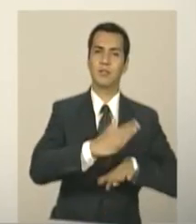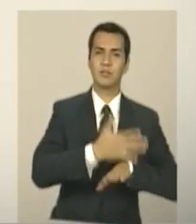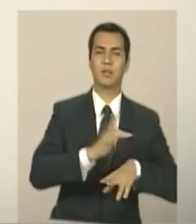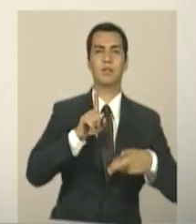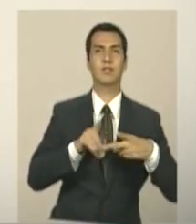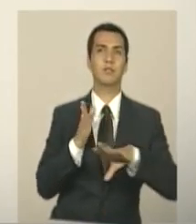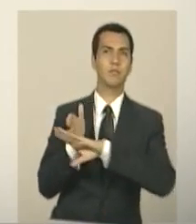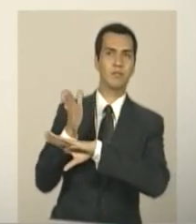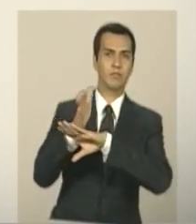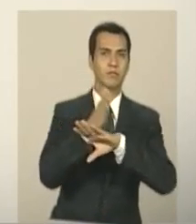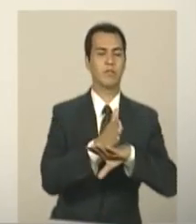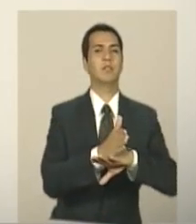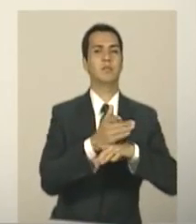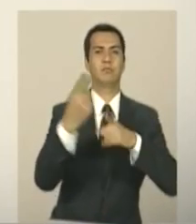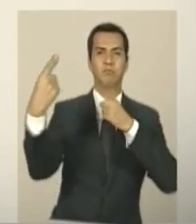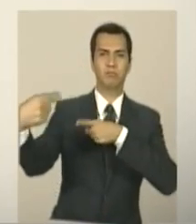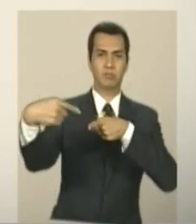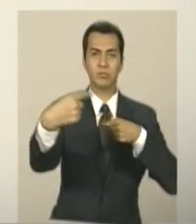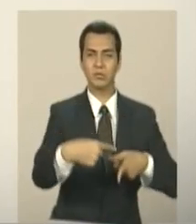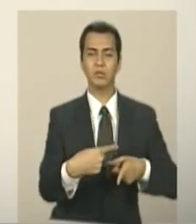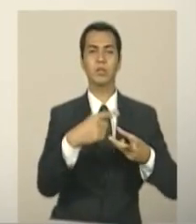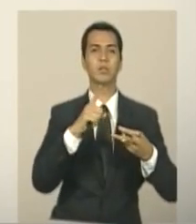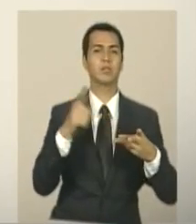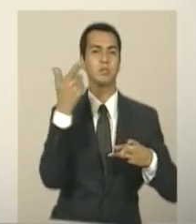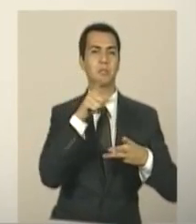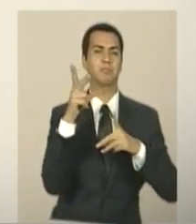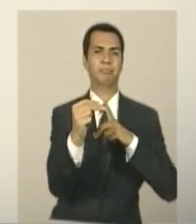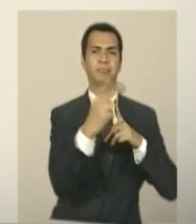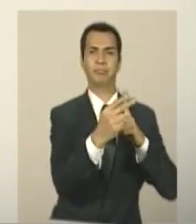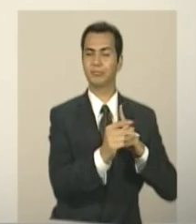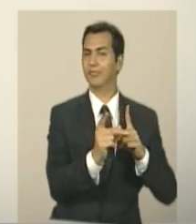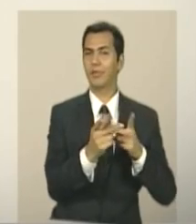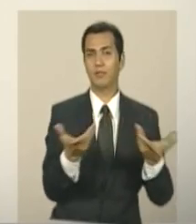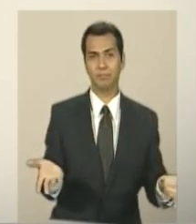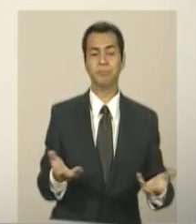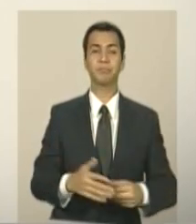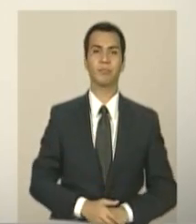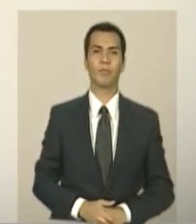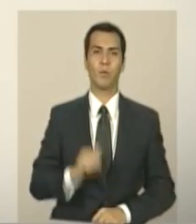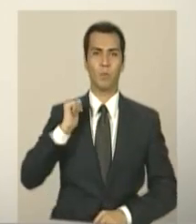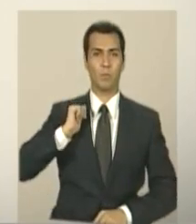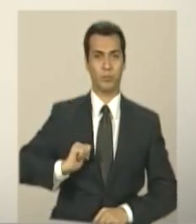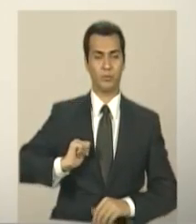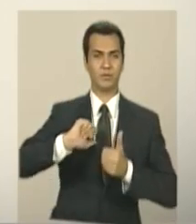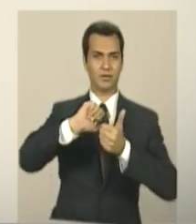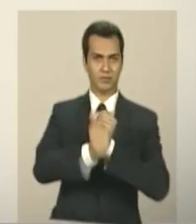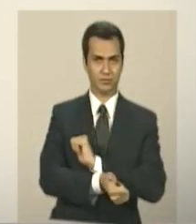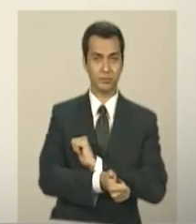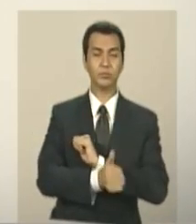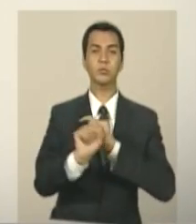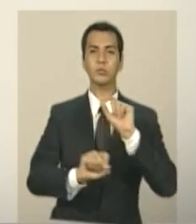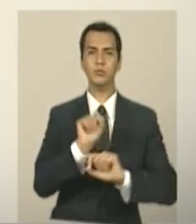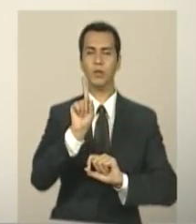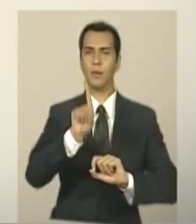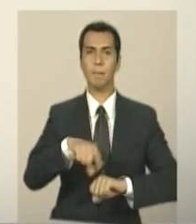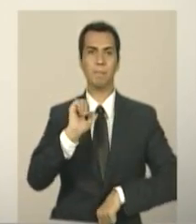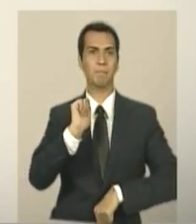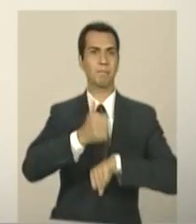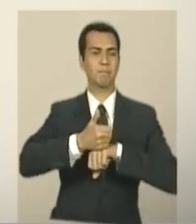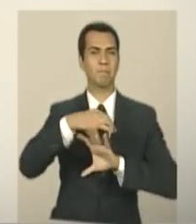competições e obter vitórias como essa agora no México o o bolsa atleta é o maior programa do mundo de